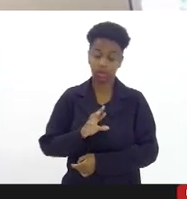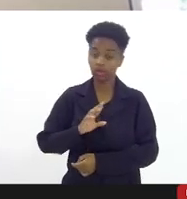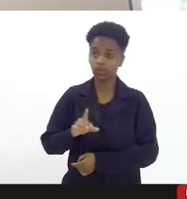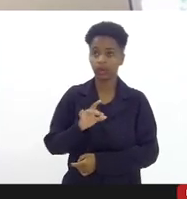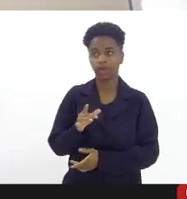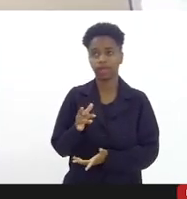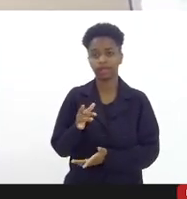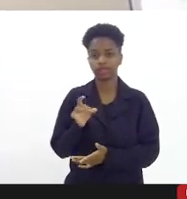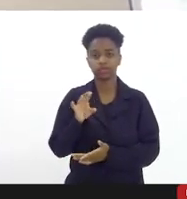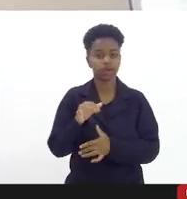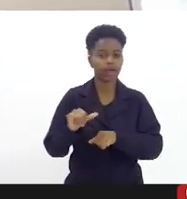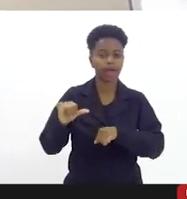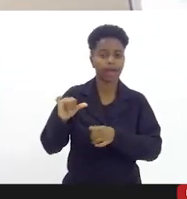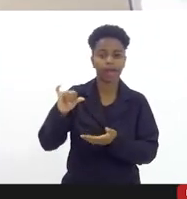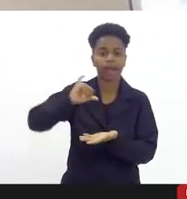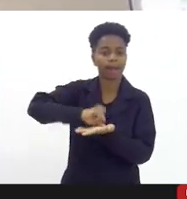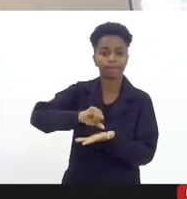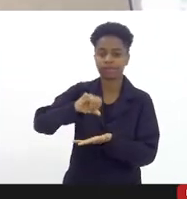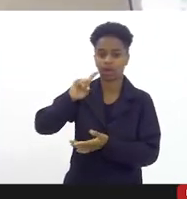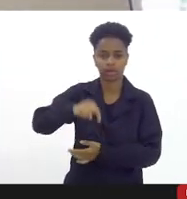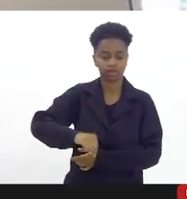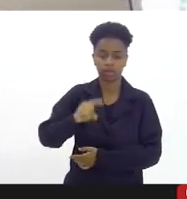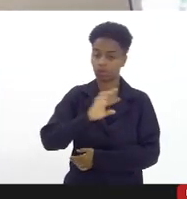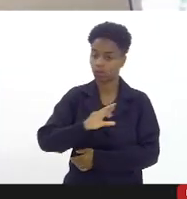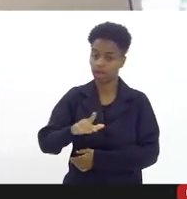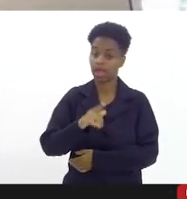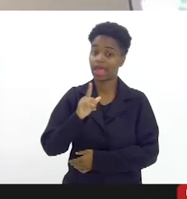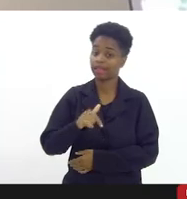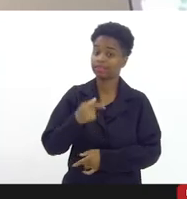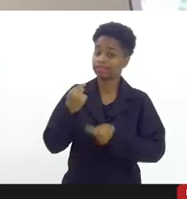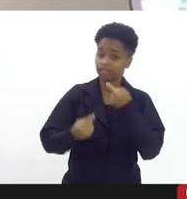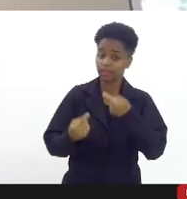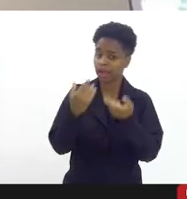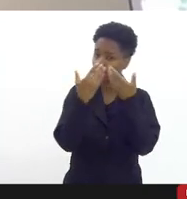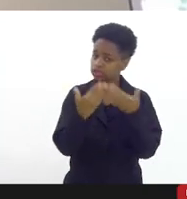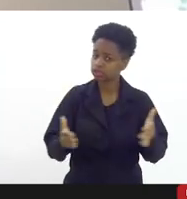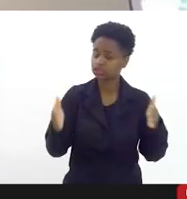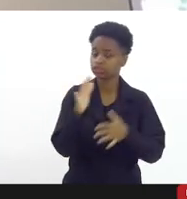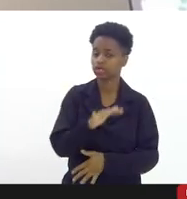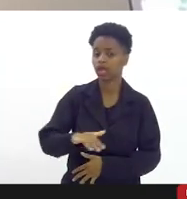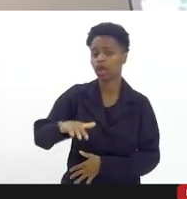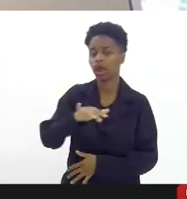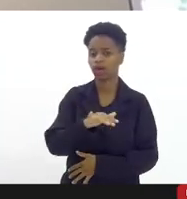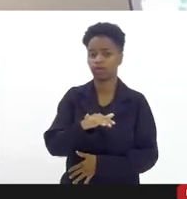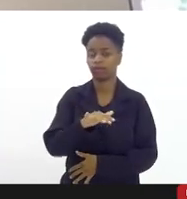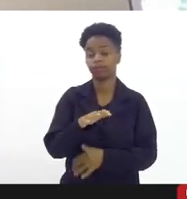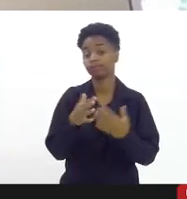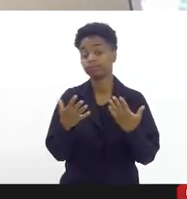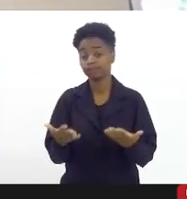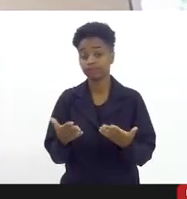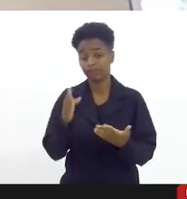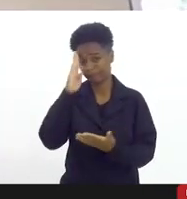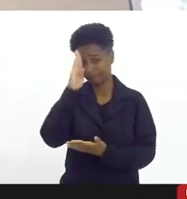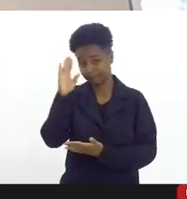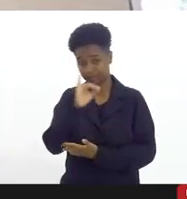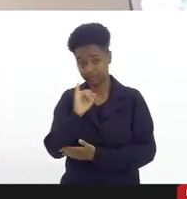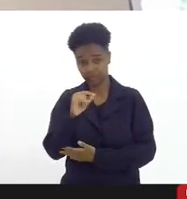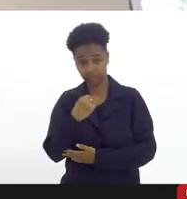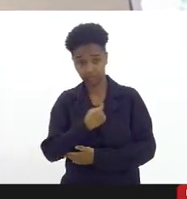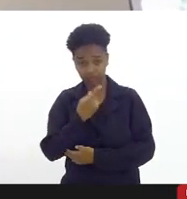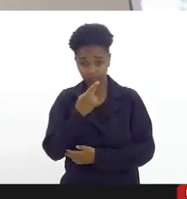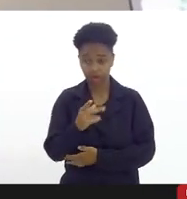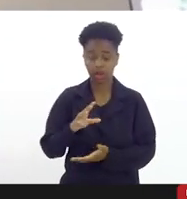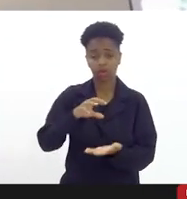a capital do Rio de Janeiro mas a gente fala de um debate muito mais amplo dessa matéria Ainda mais quando a gente citas